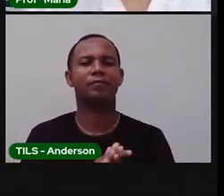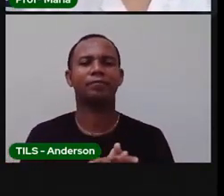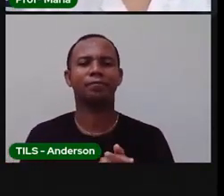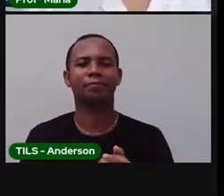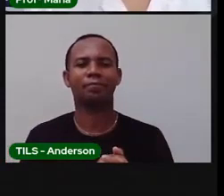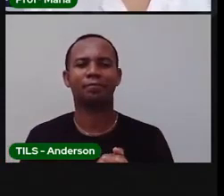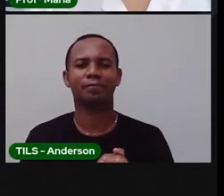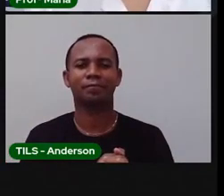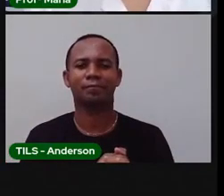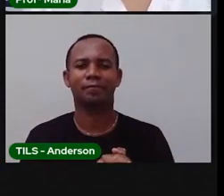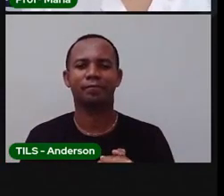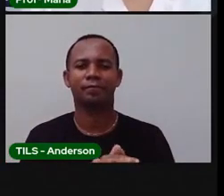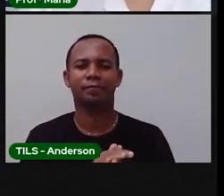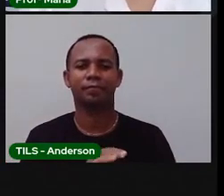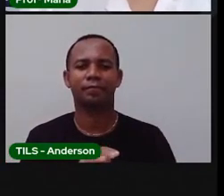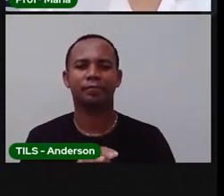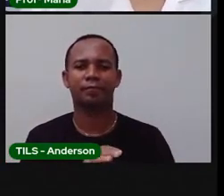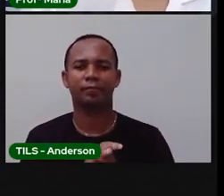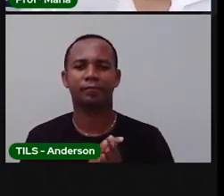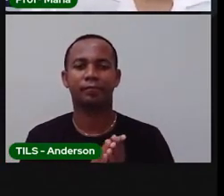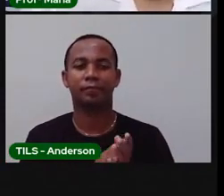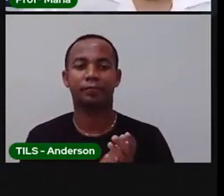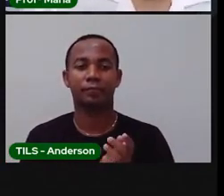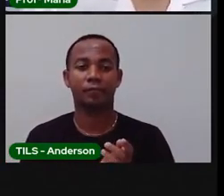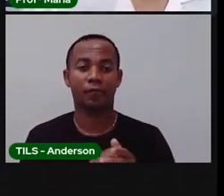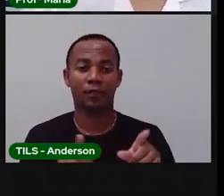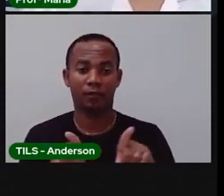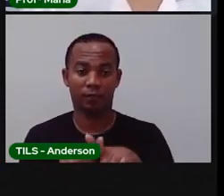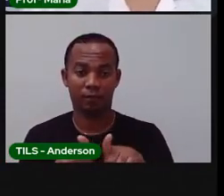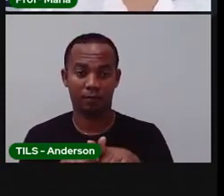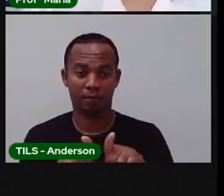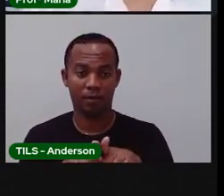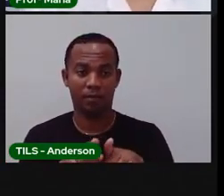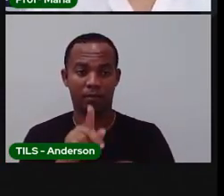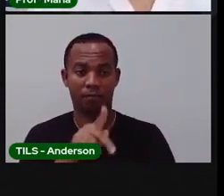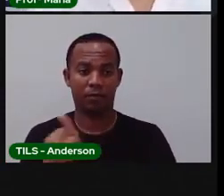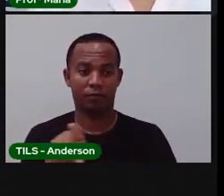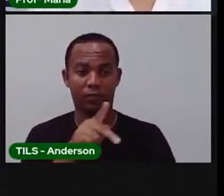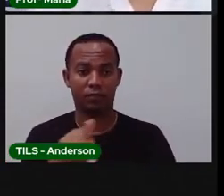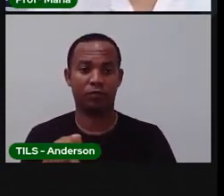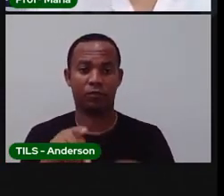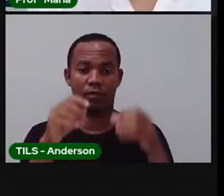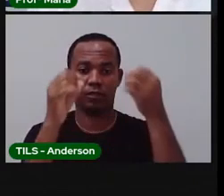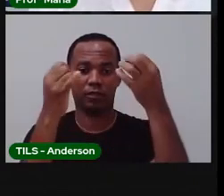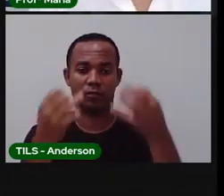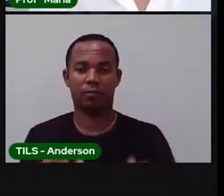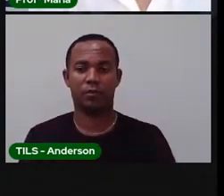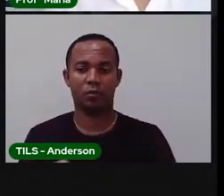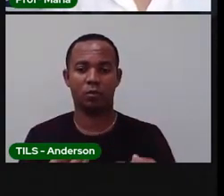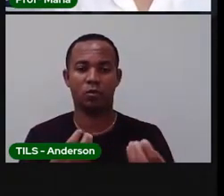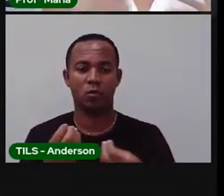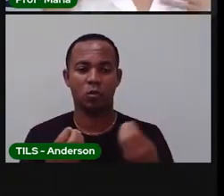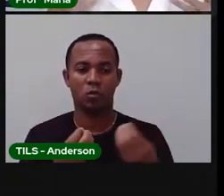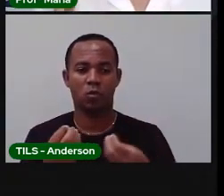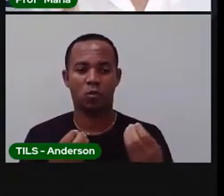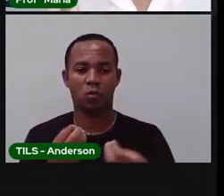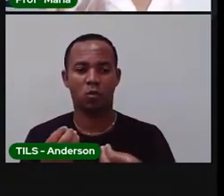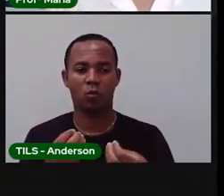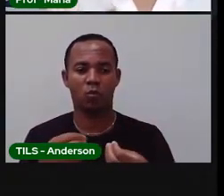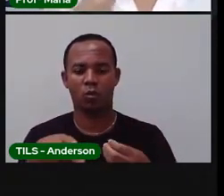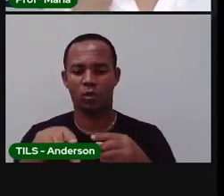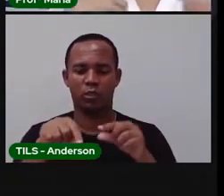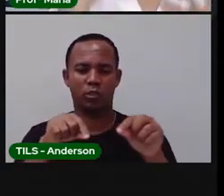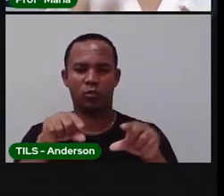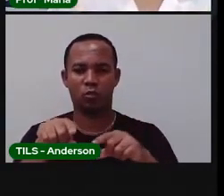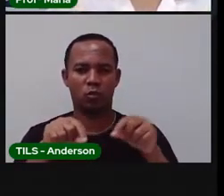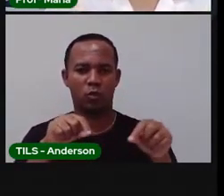reciclagem, né? Bom, a Pró falou aqui algumas vezes sobre coleta seletiva. Geralmente, quando a Pró resolve